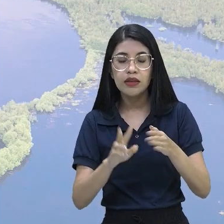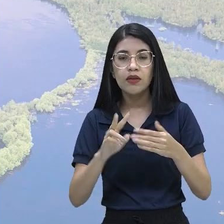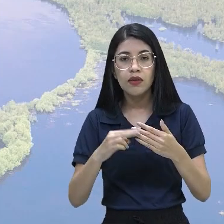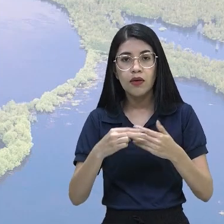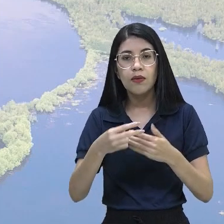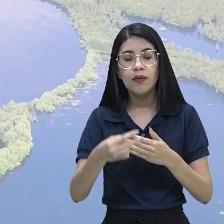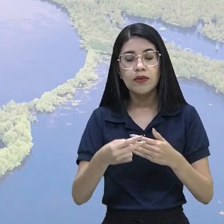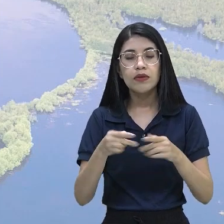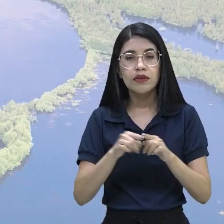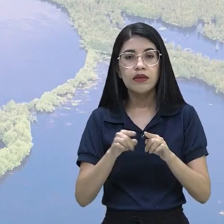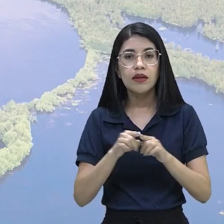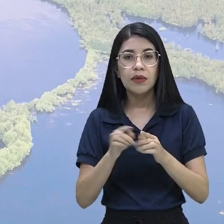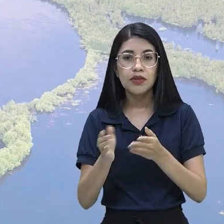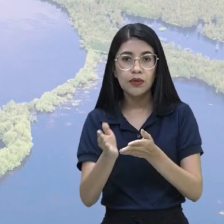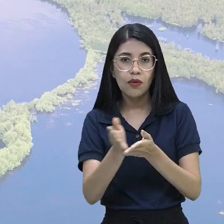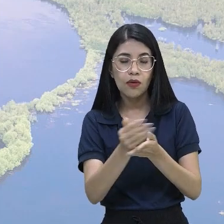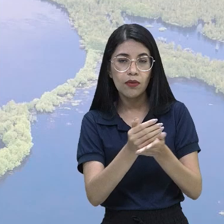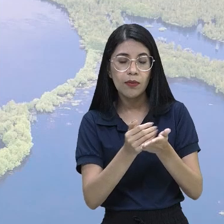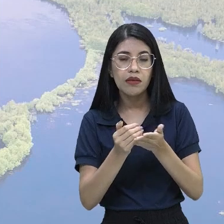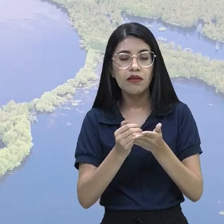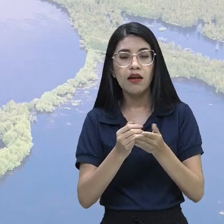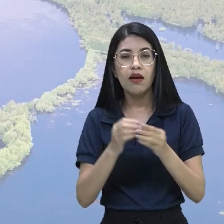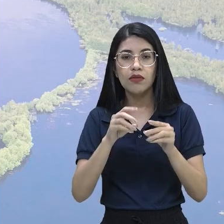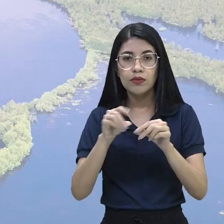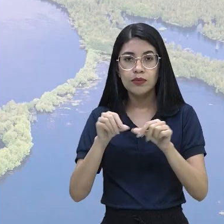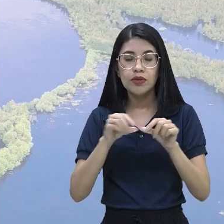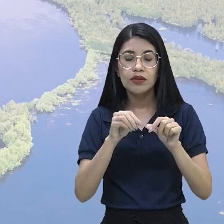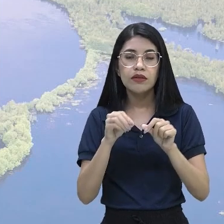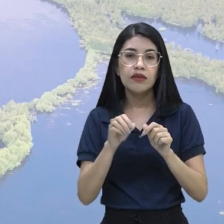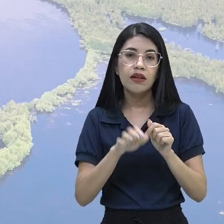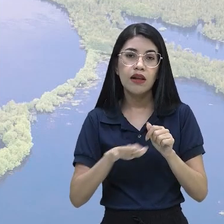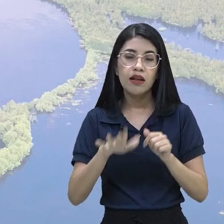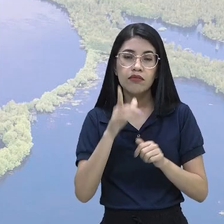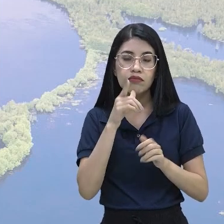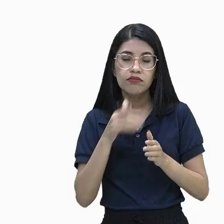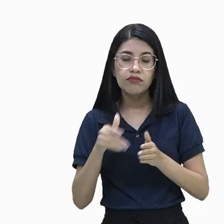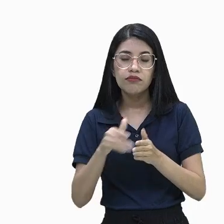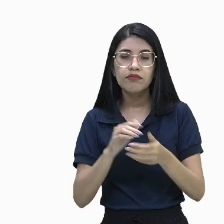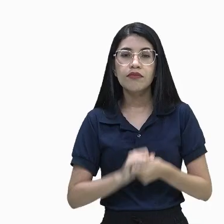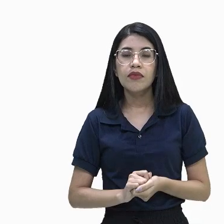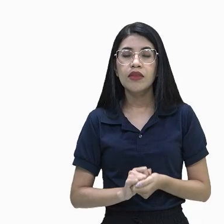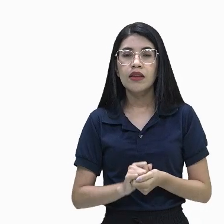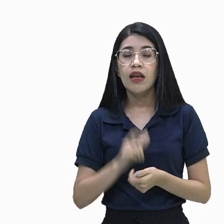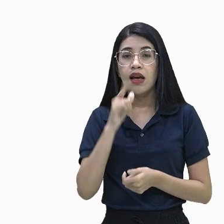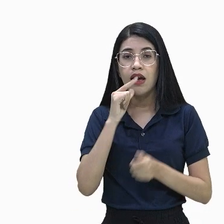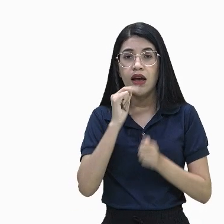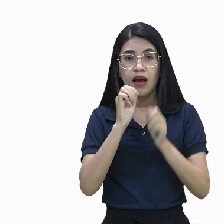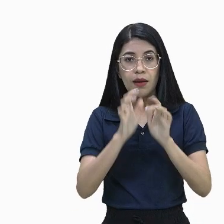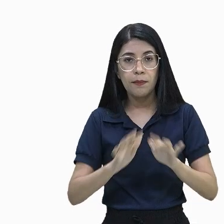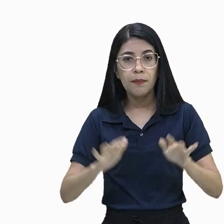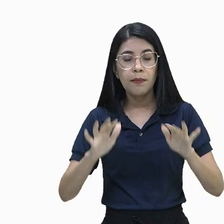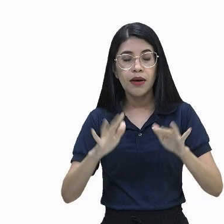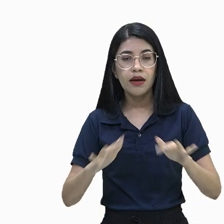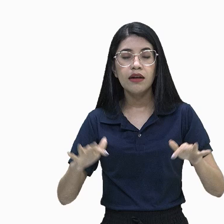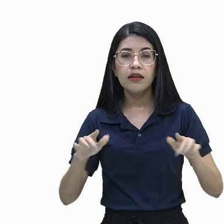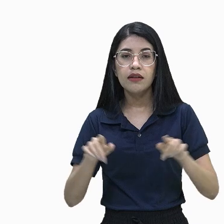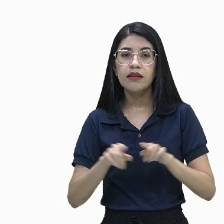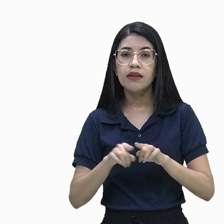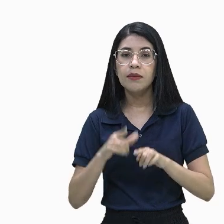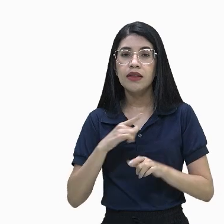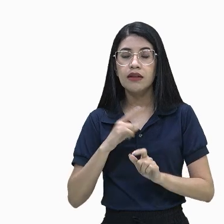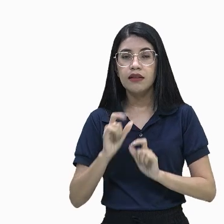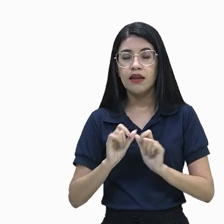de sedimentação, tá bom? A erosão marinha, então aí nós temos esse desgaste do relevo,